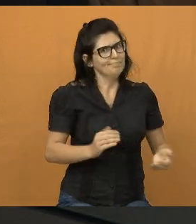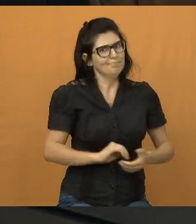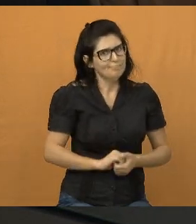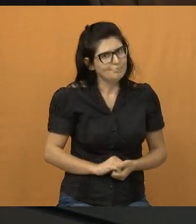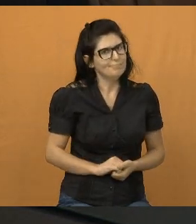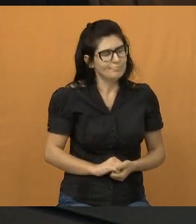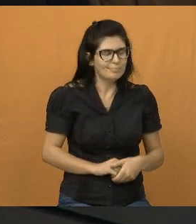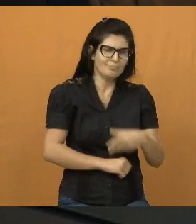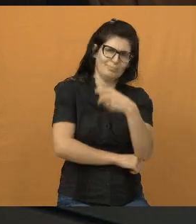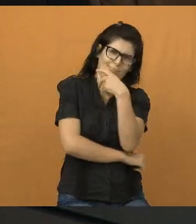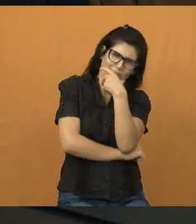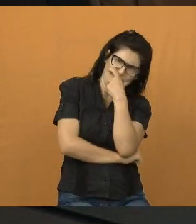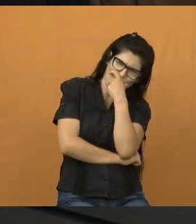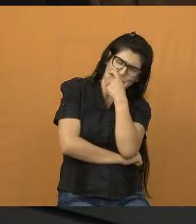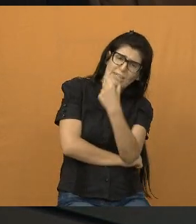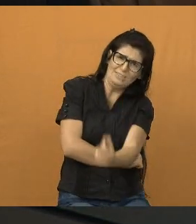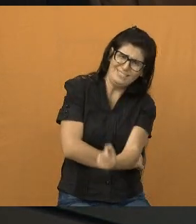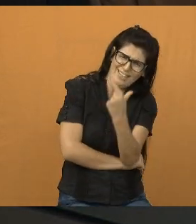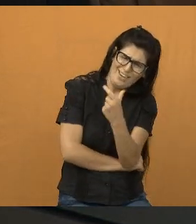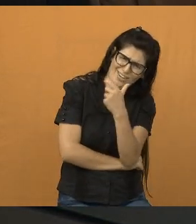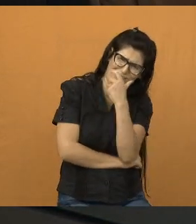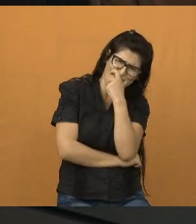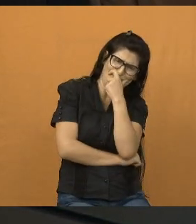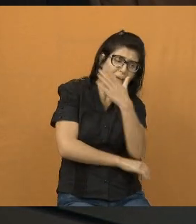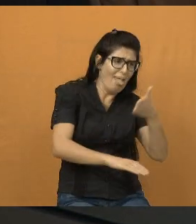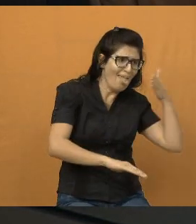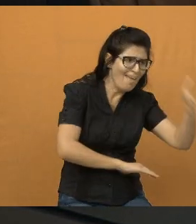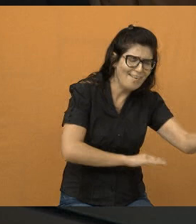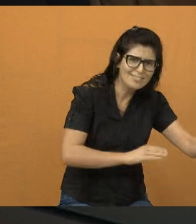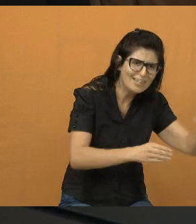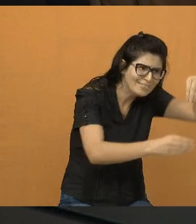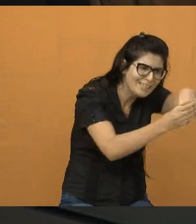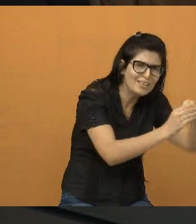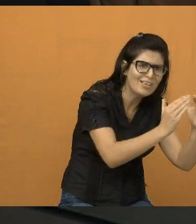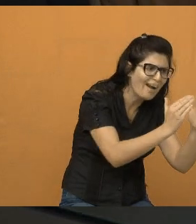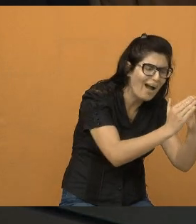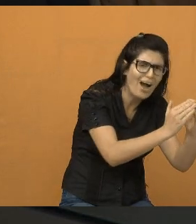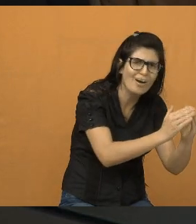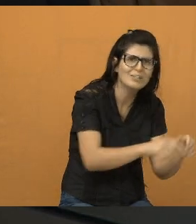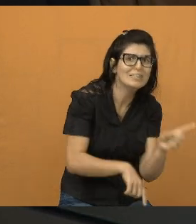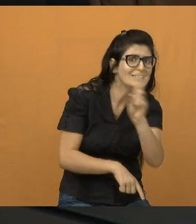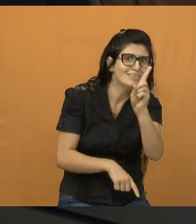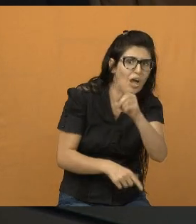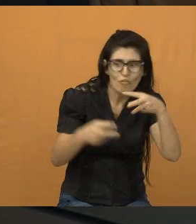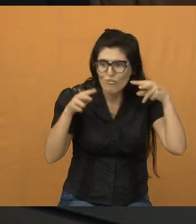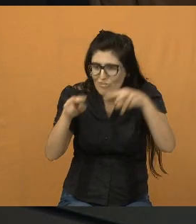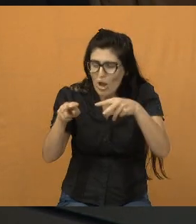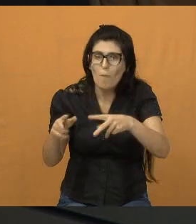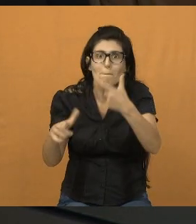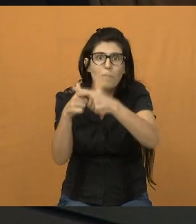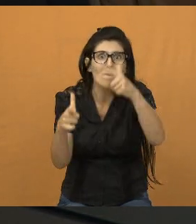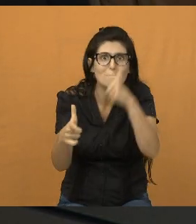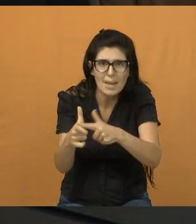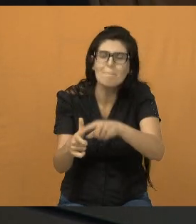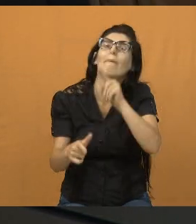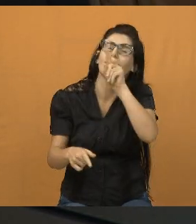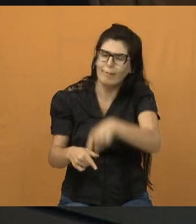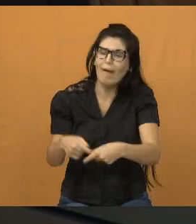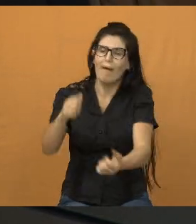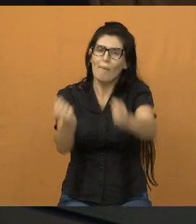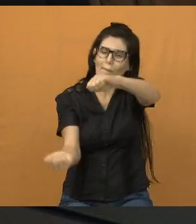água, e aí eles entram dentro da casa e não denunciam os caras do carro que está ali cheio de água, cheio de dengue.